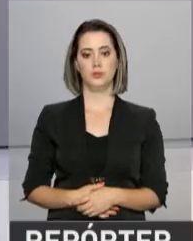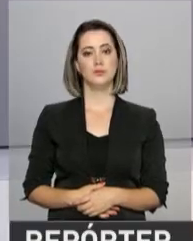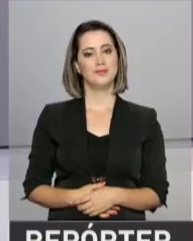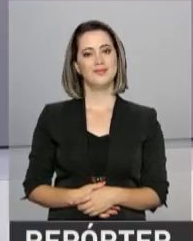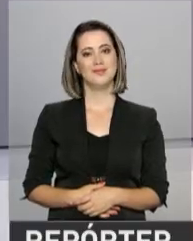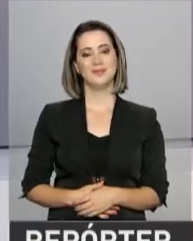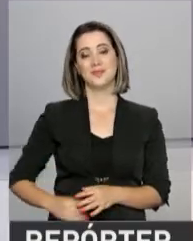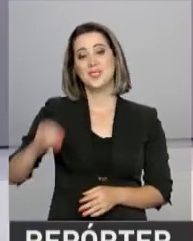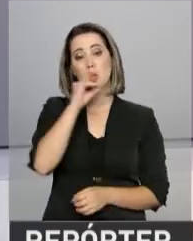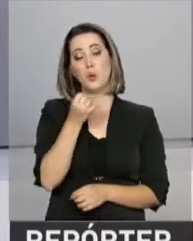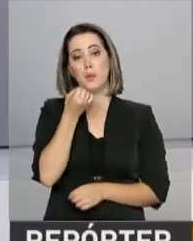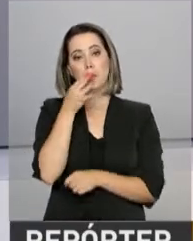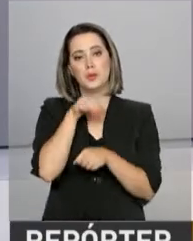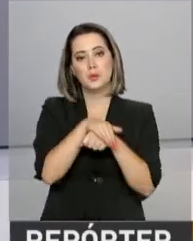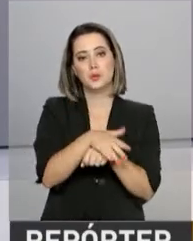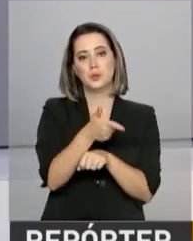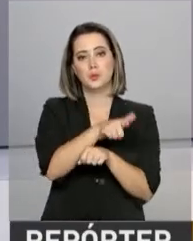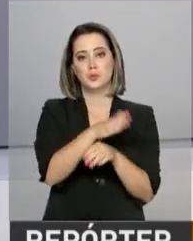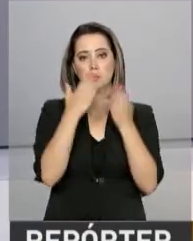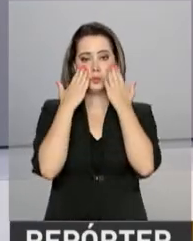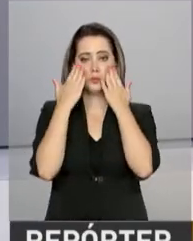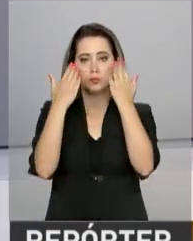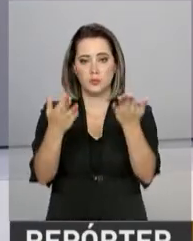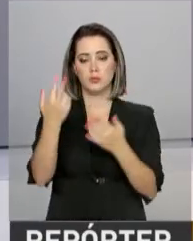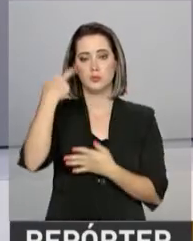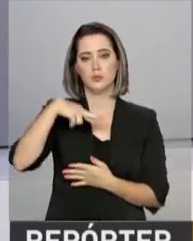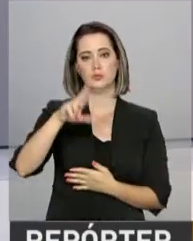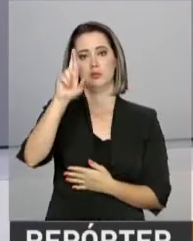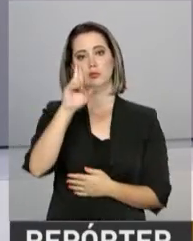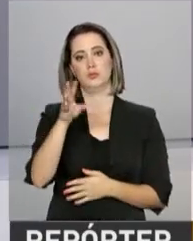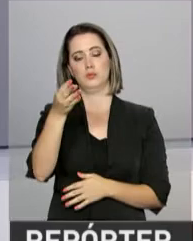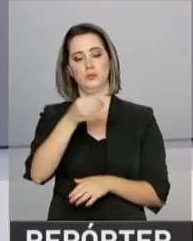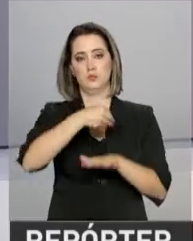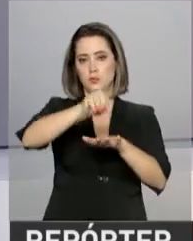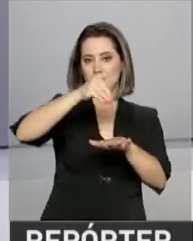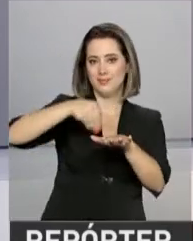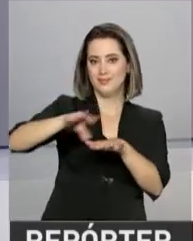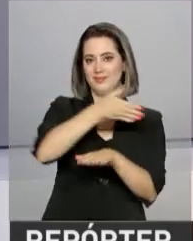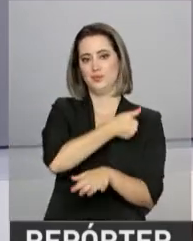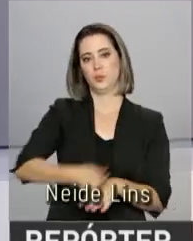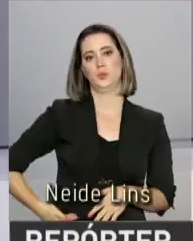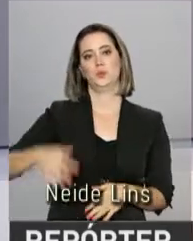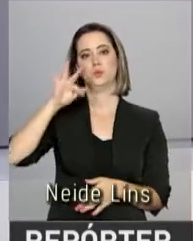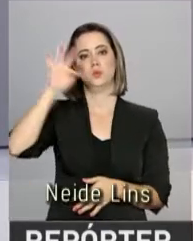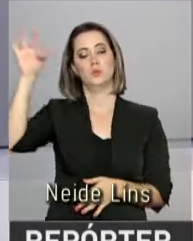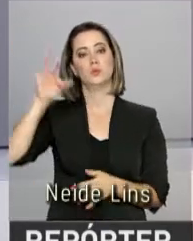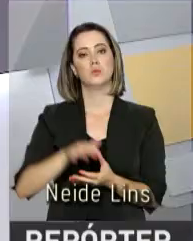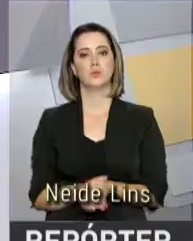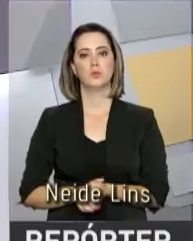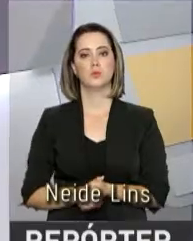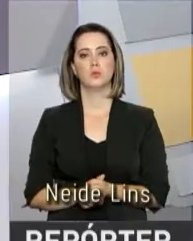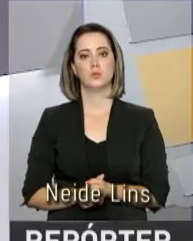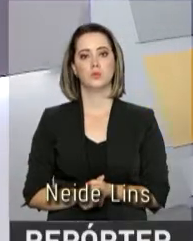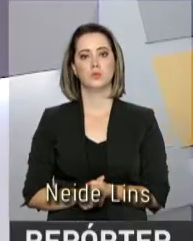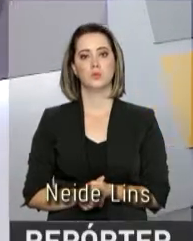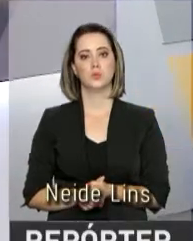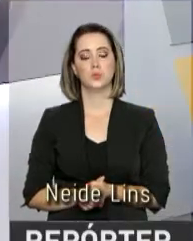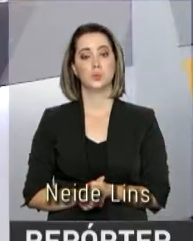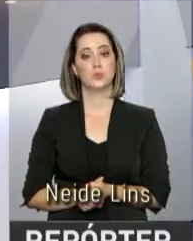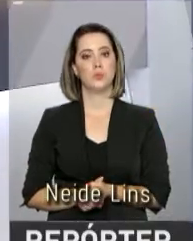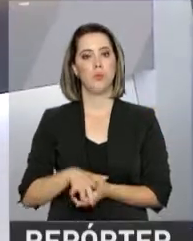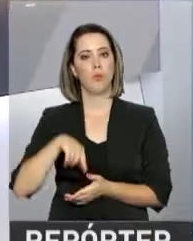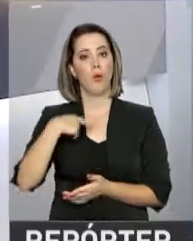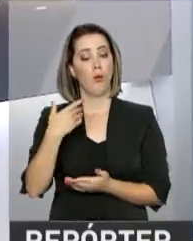olá boa noite começa agora mais uma edição do repórter nbr com as notícias do governo federal a